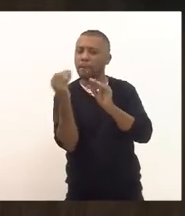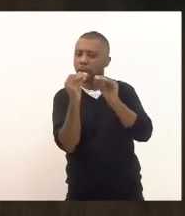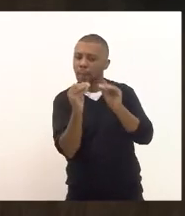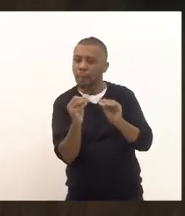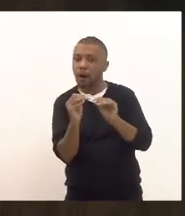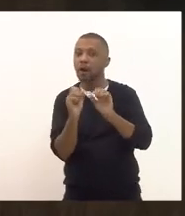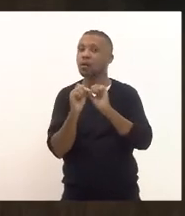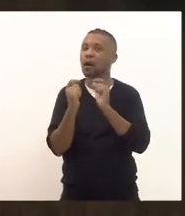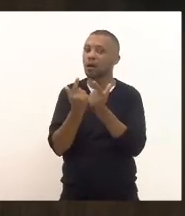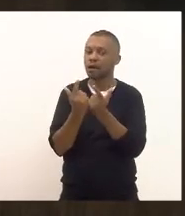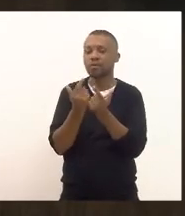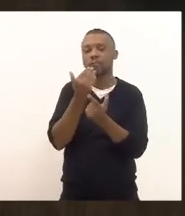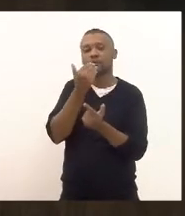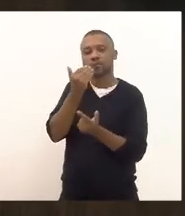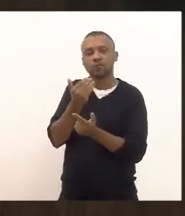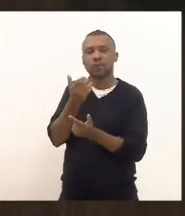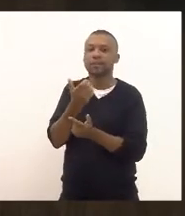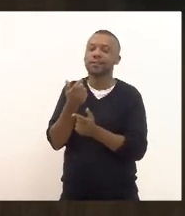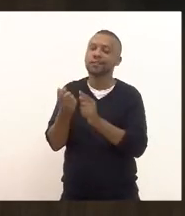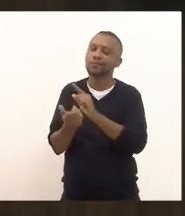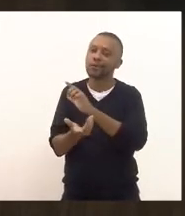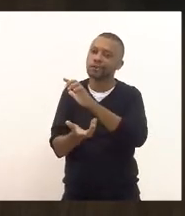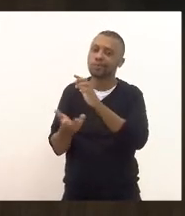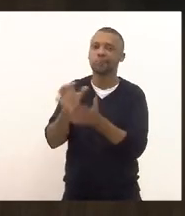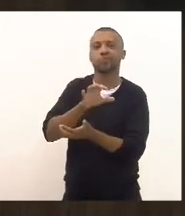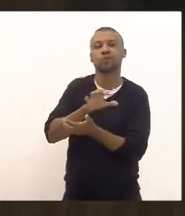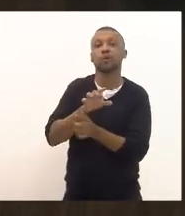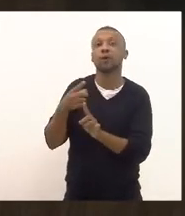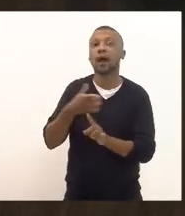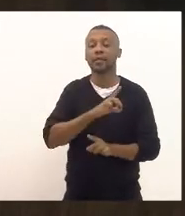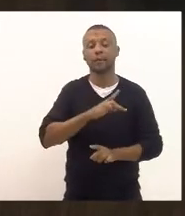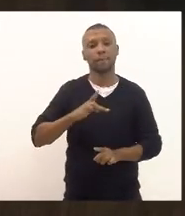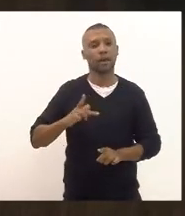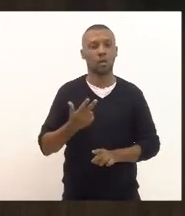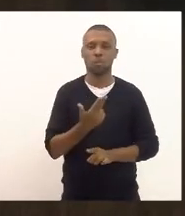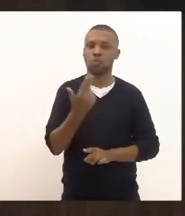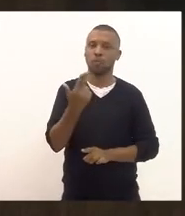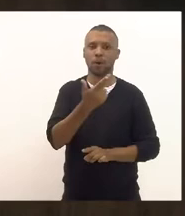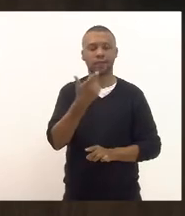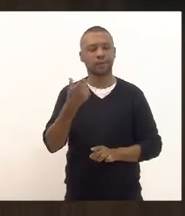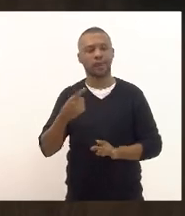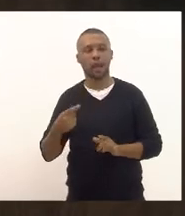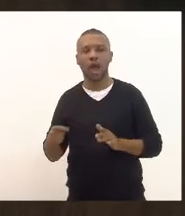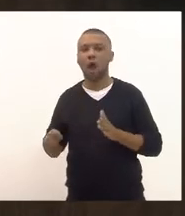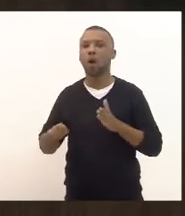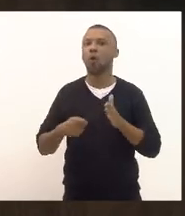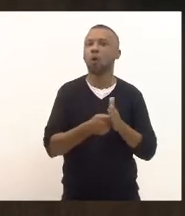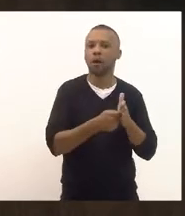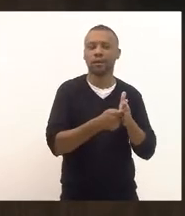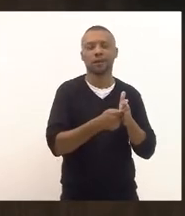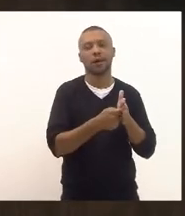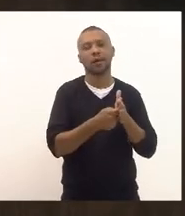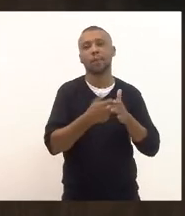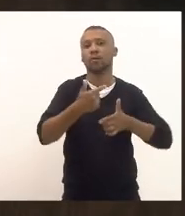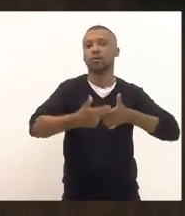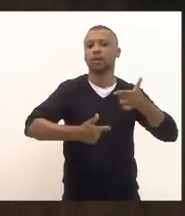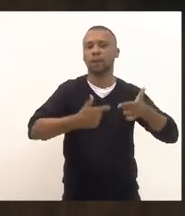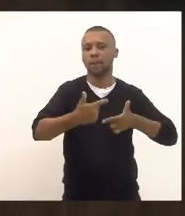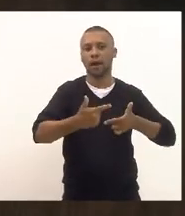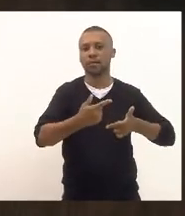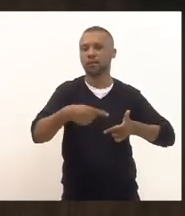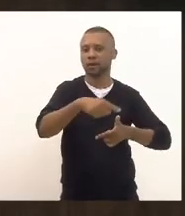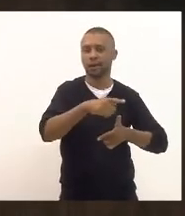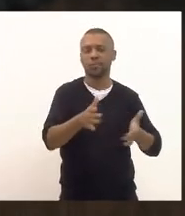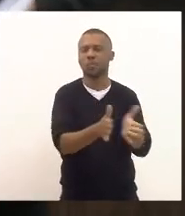aqui a casa colocou queria que isso fosse revertido porque a Defensoria Pública não pode ser nem contestada pelo serviço que presta aos mais